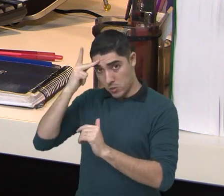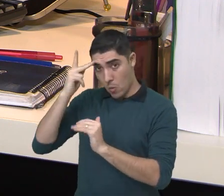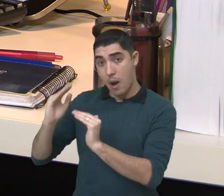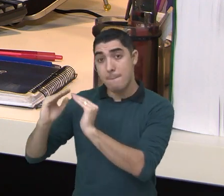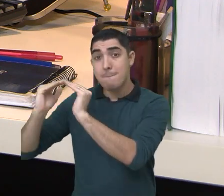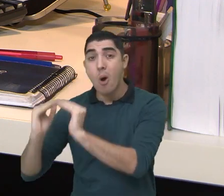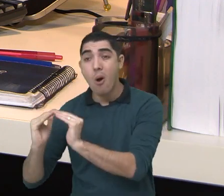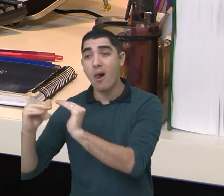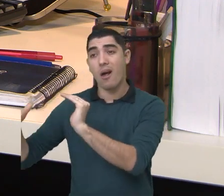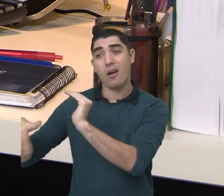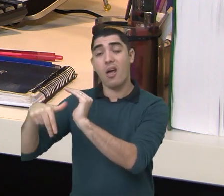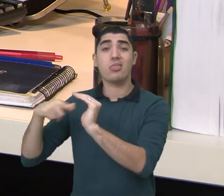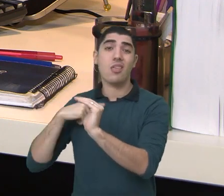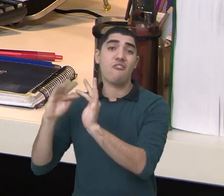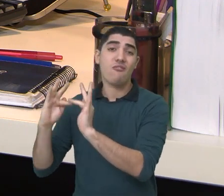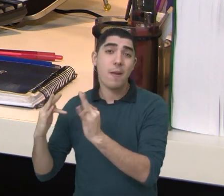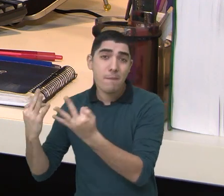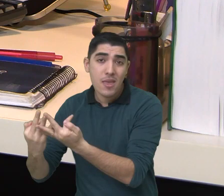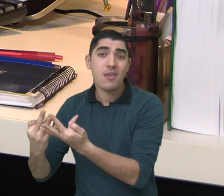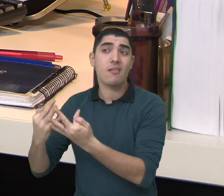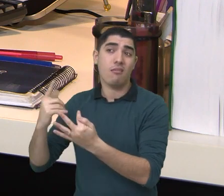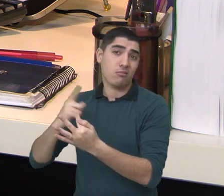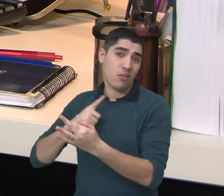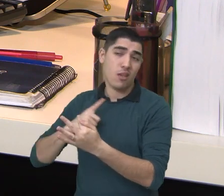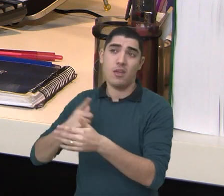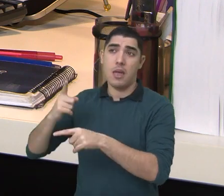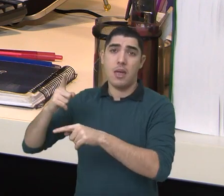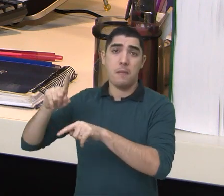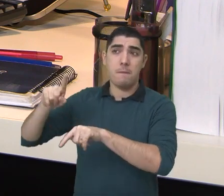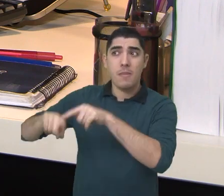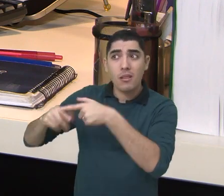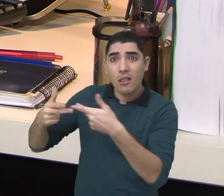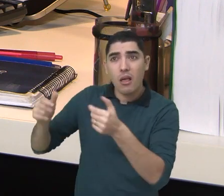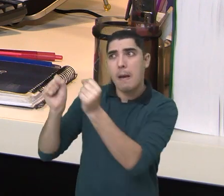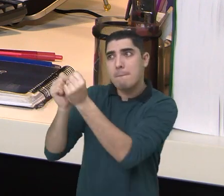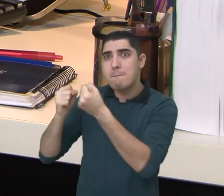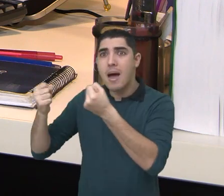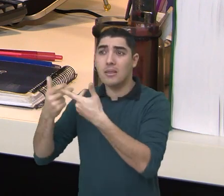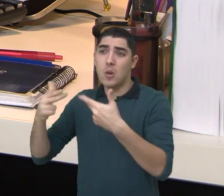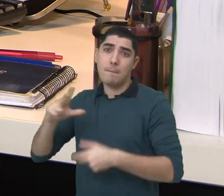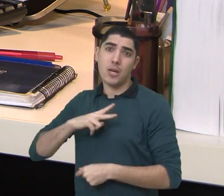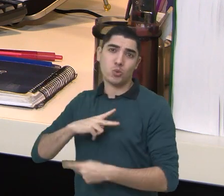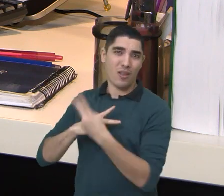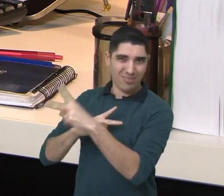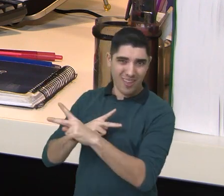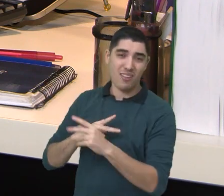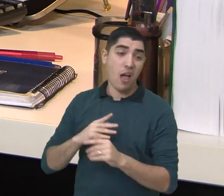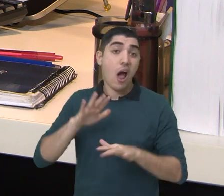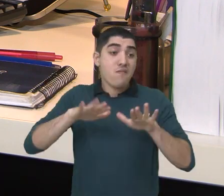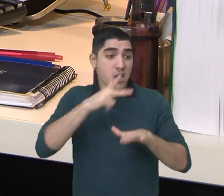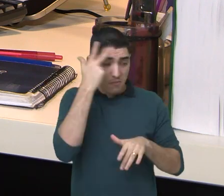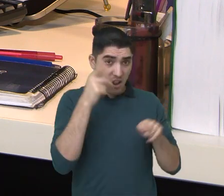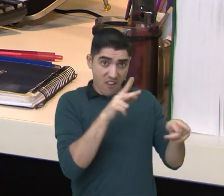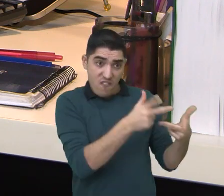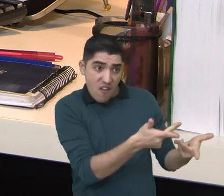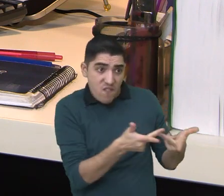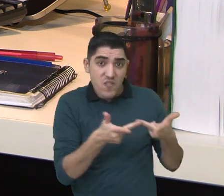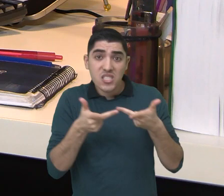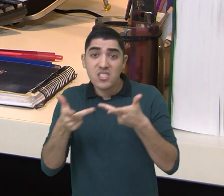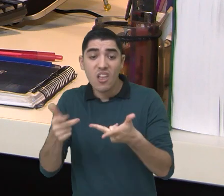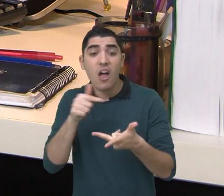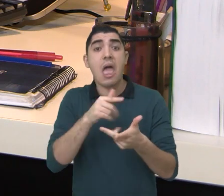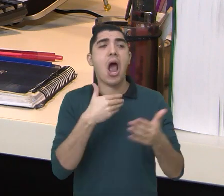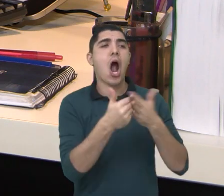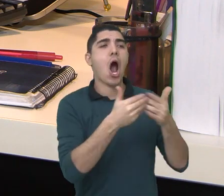às vezes está residindo no local, tudo, tem a família, tem os bens dele, né? Não quer se expor. Então tem todo um cuidado na hora